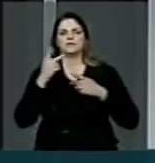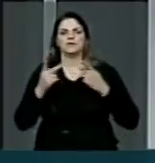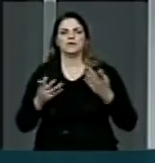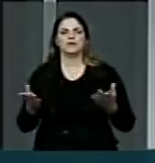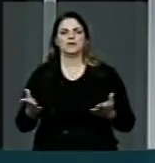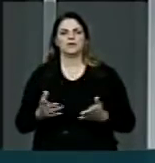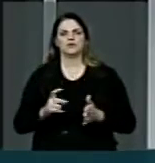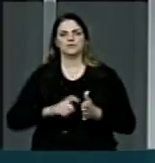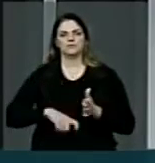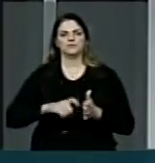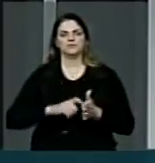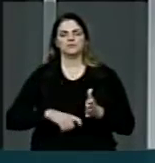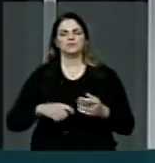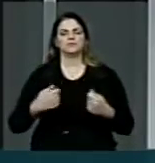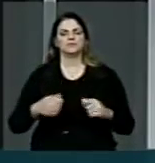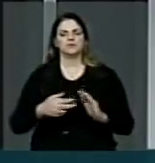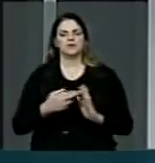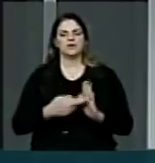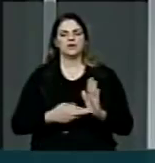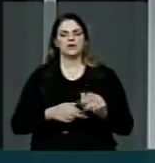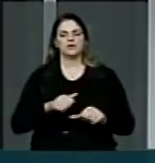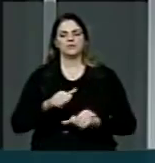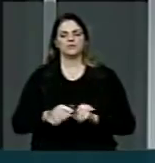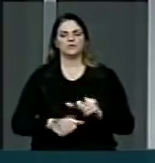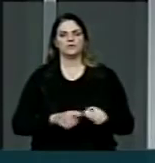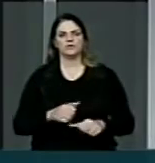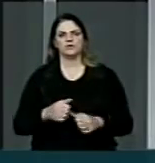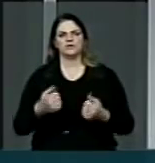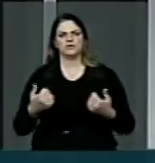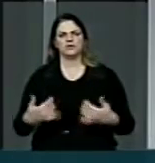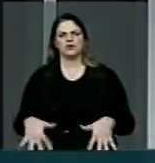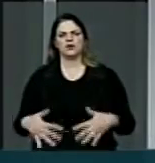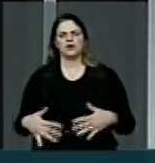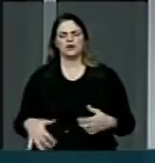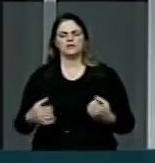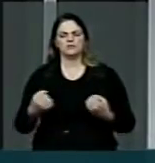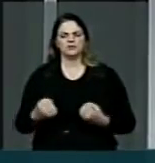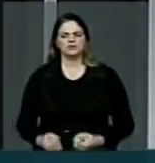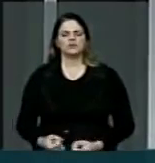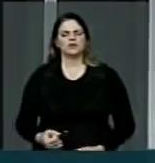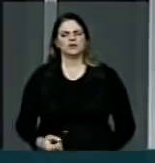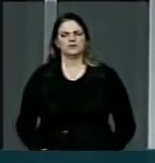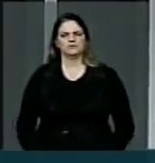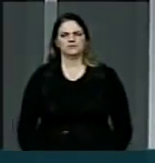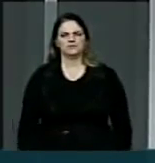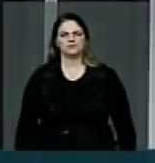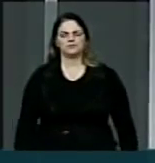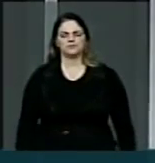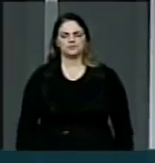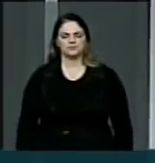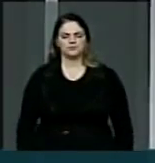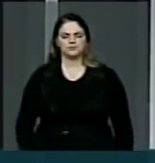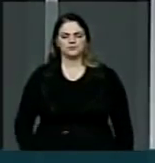Realmente, a carga tributária é muito alta. Veja, Vossas Excelências, que